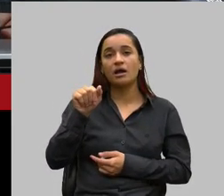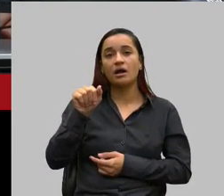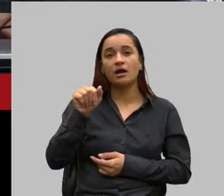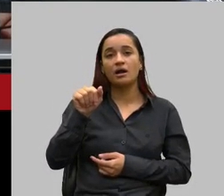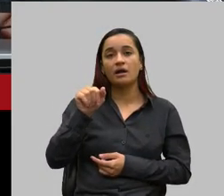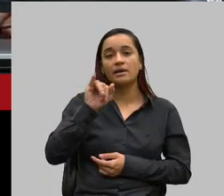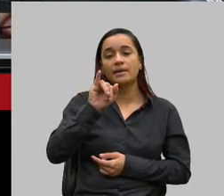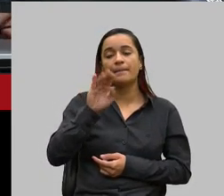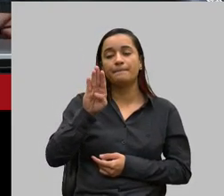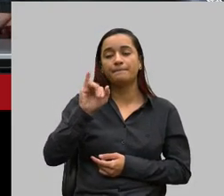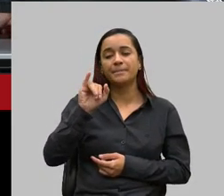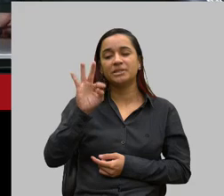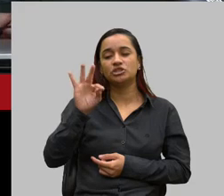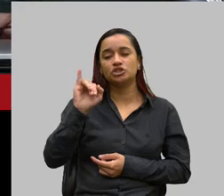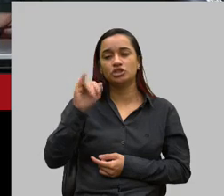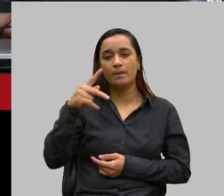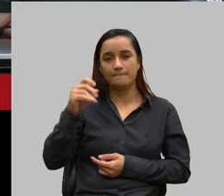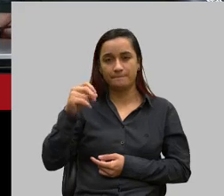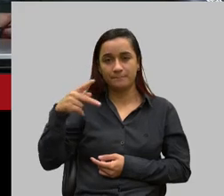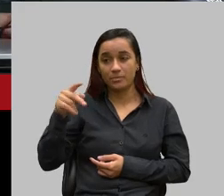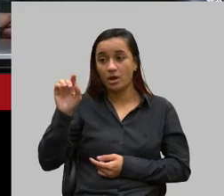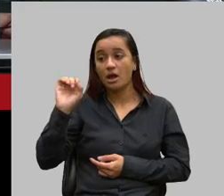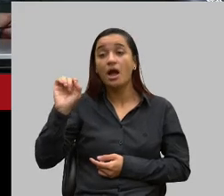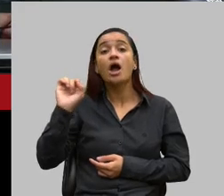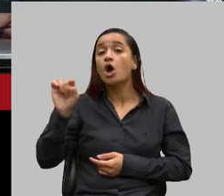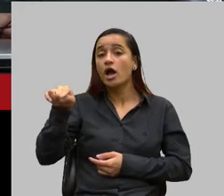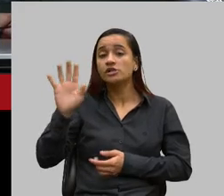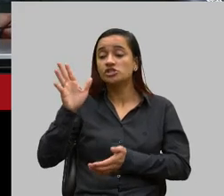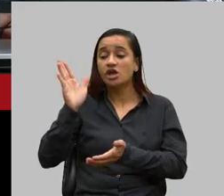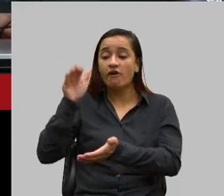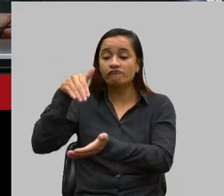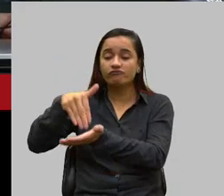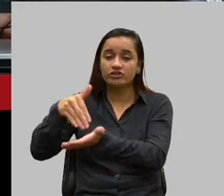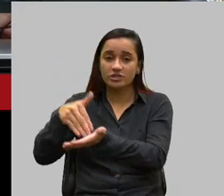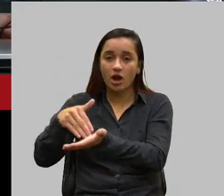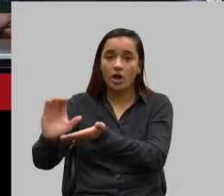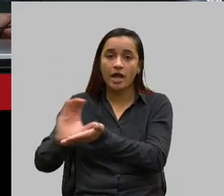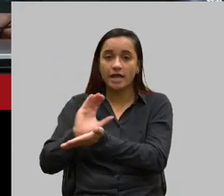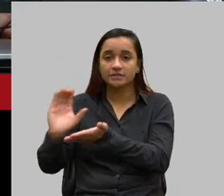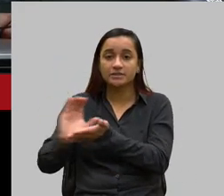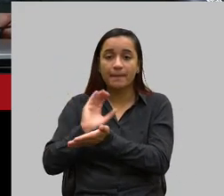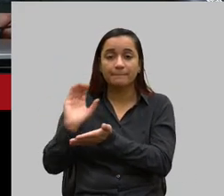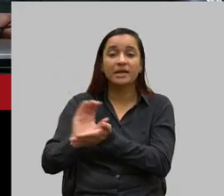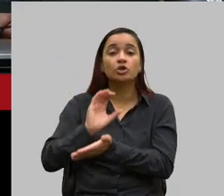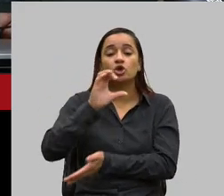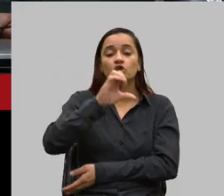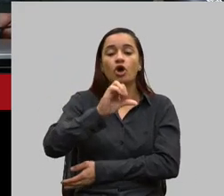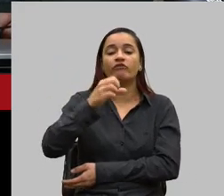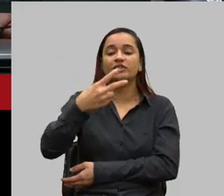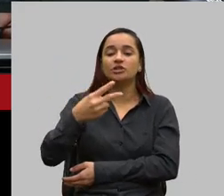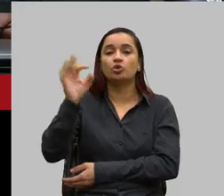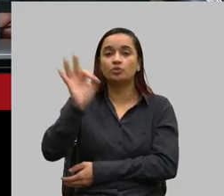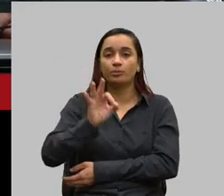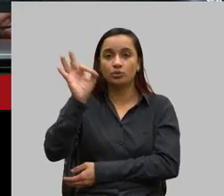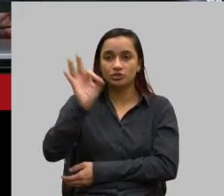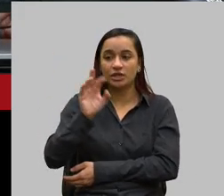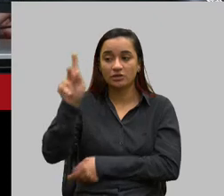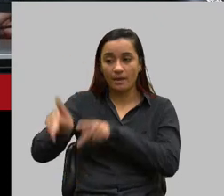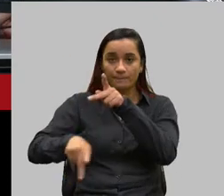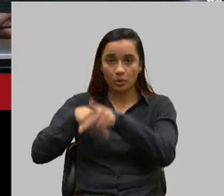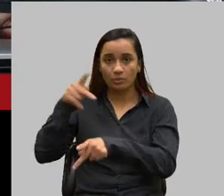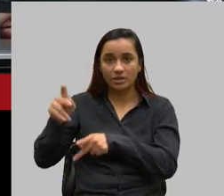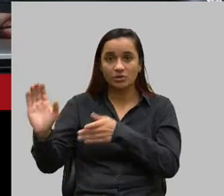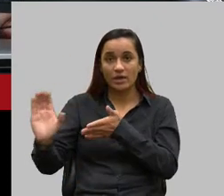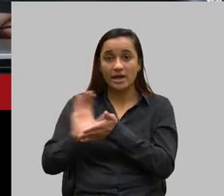ibit poca o reurb está em fase final já recebendo 92% da população está recebendo o seu